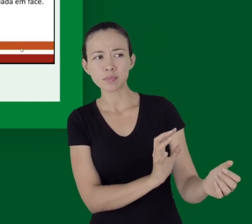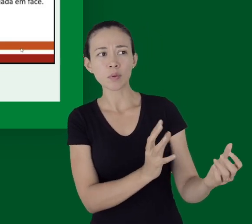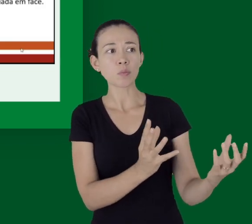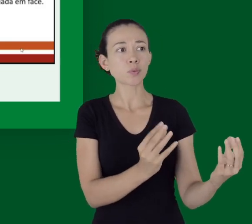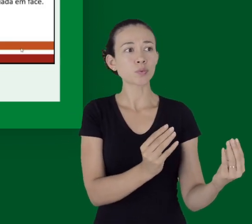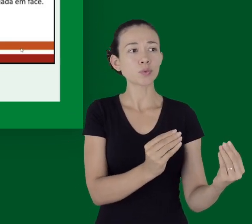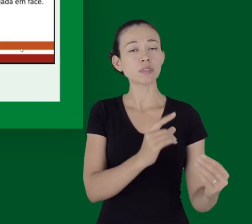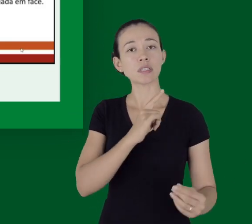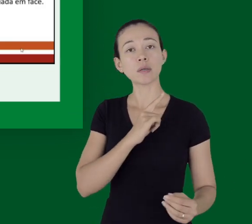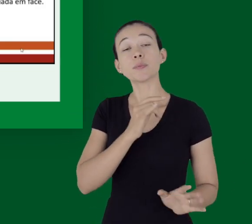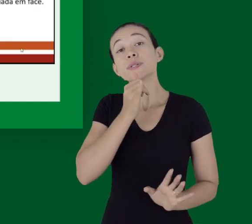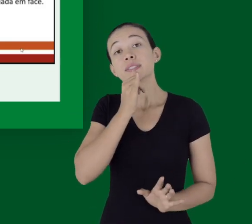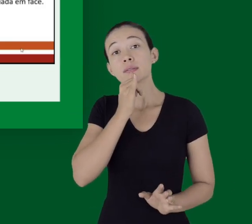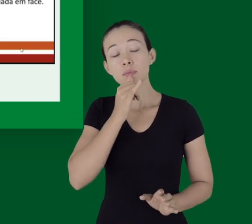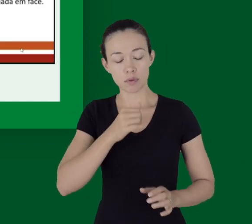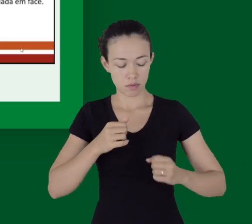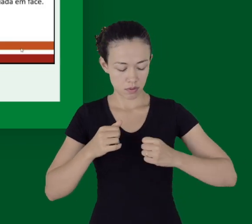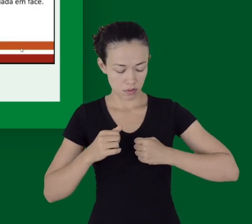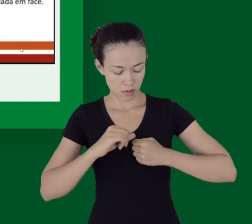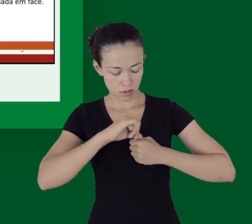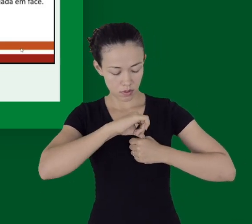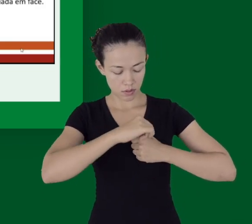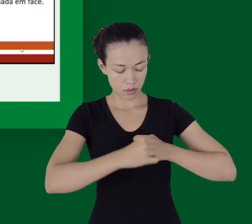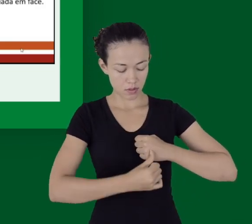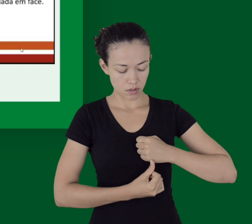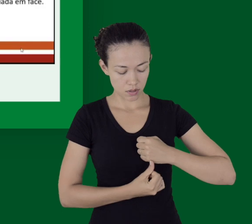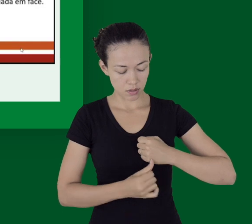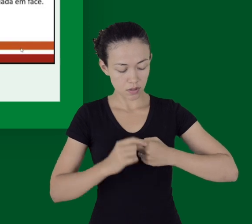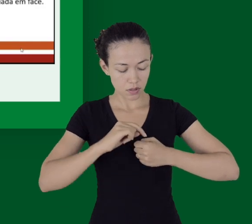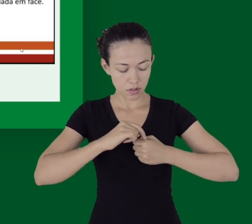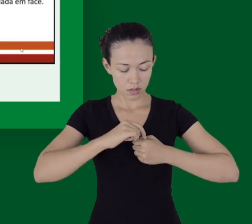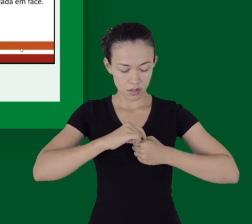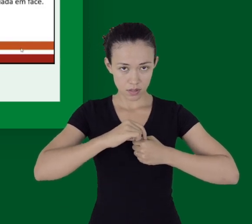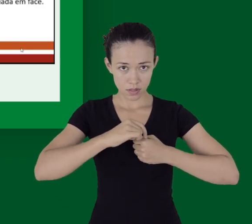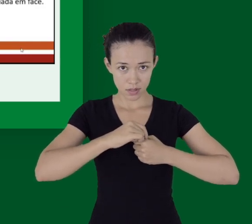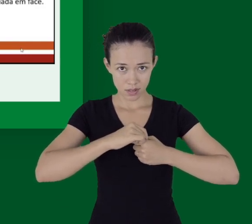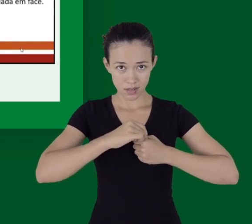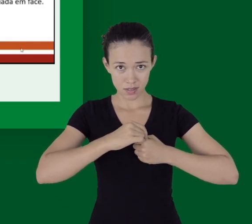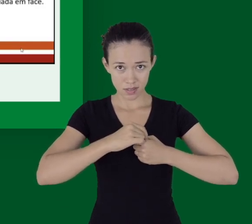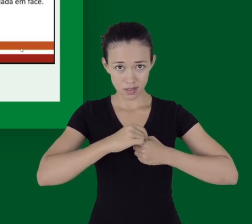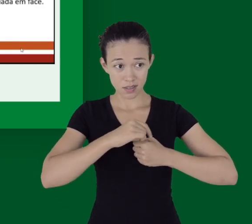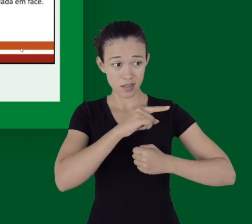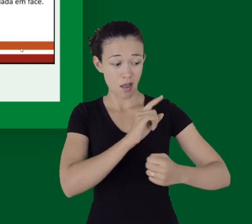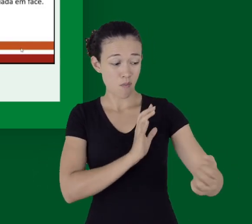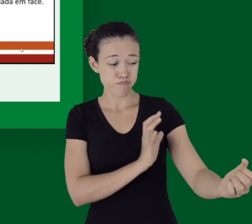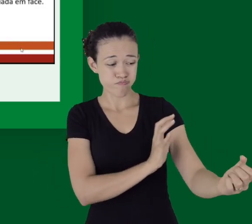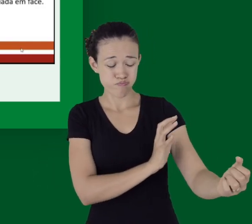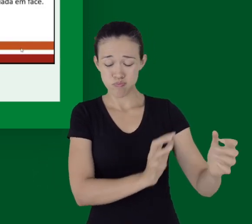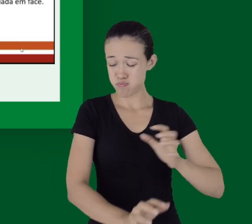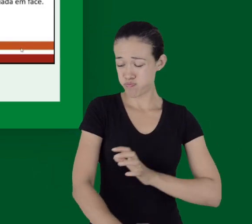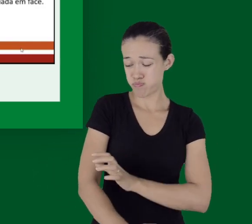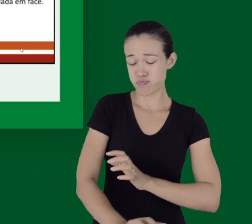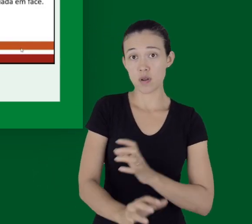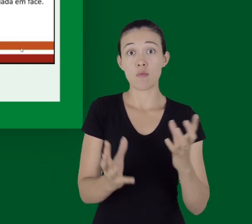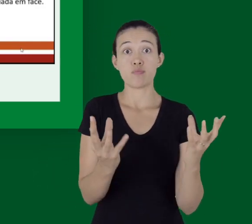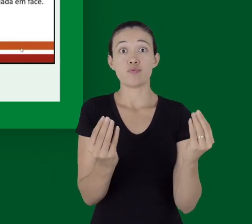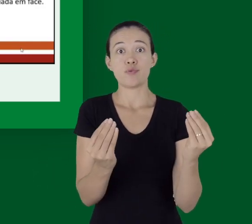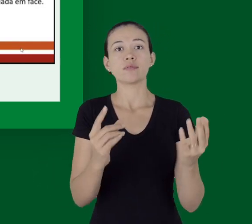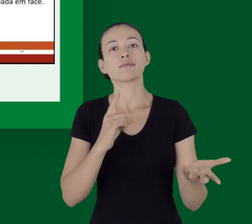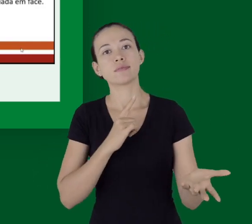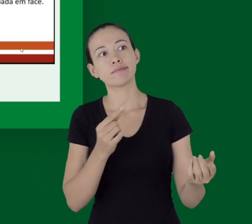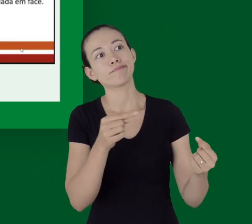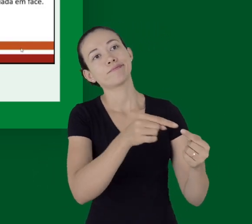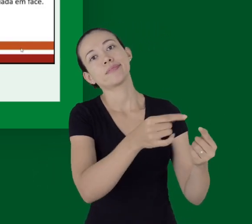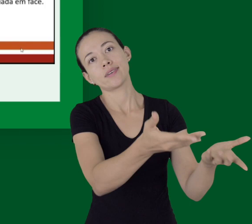tem, quando é a aorta ascendente, né, tem alteração de pressão nos dois braços, uma pressão é muito alta e a outra é inaudível,